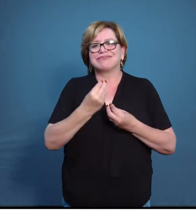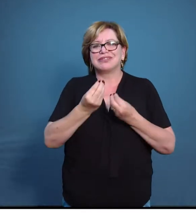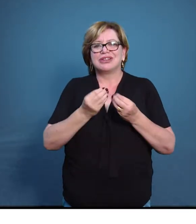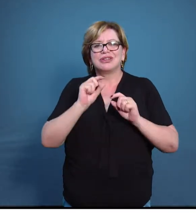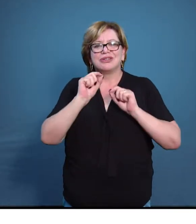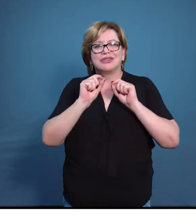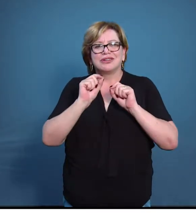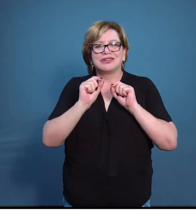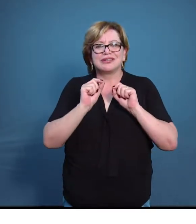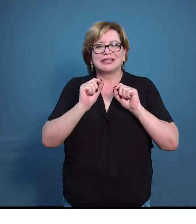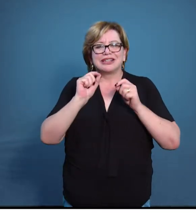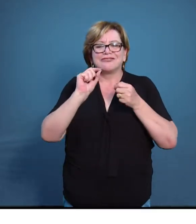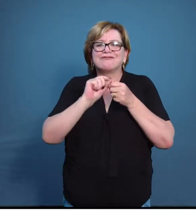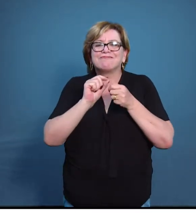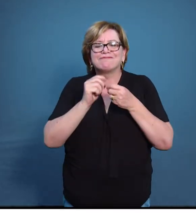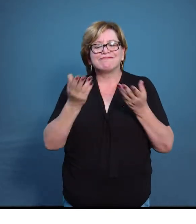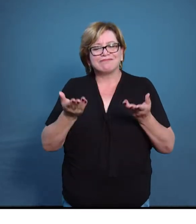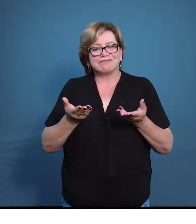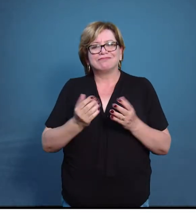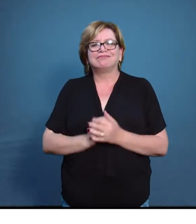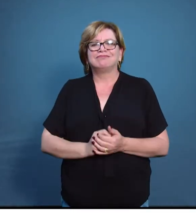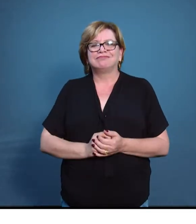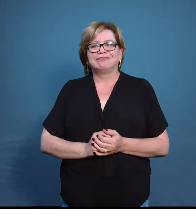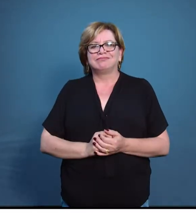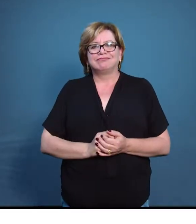o que esses personagens estão fazendo.